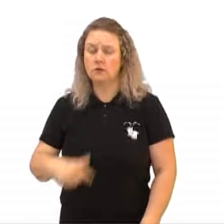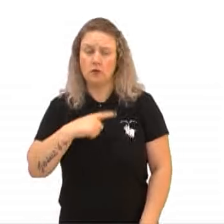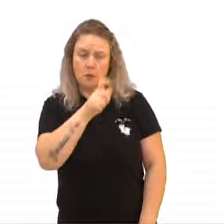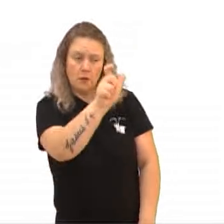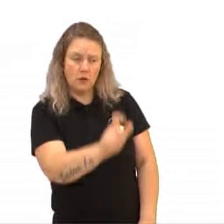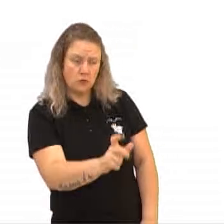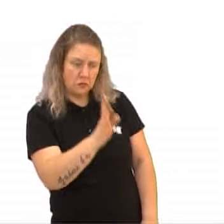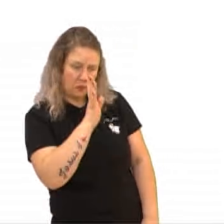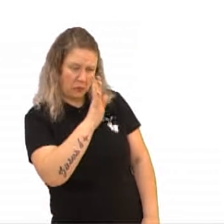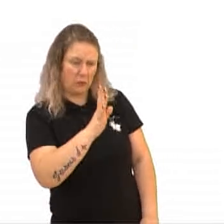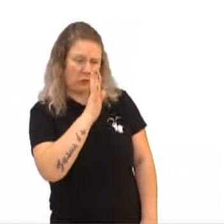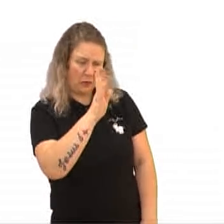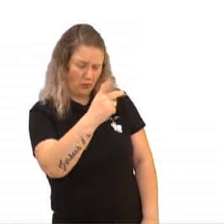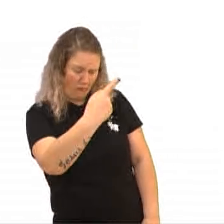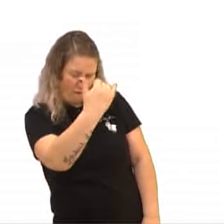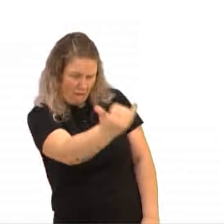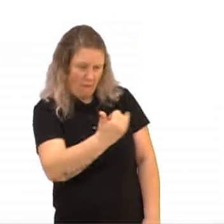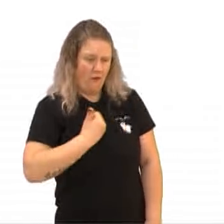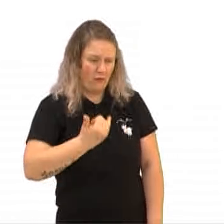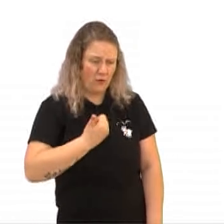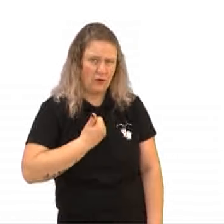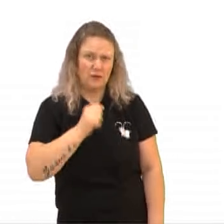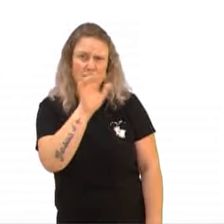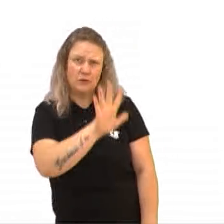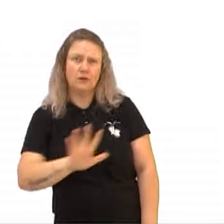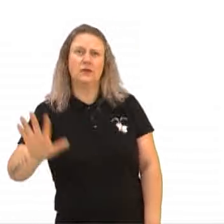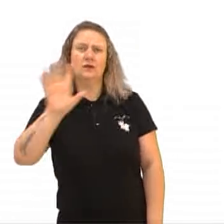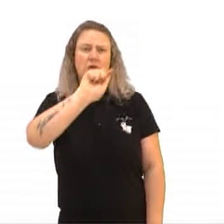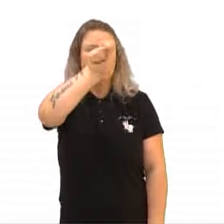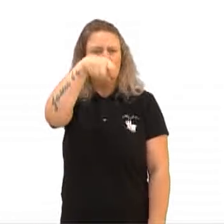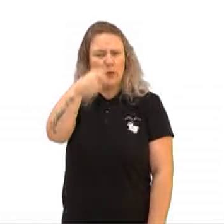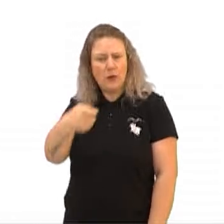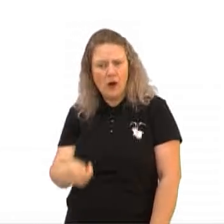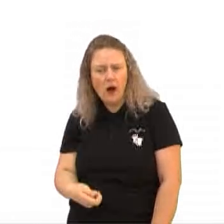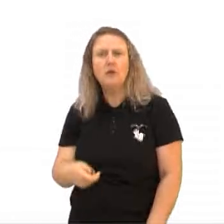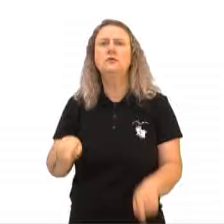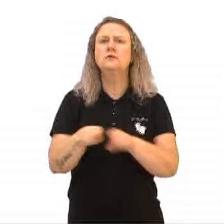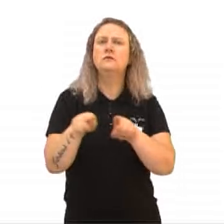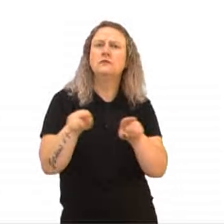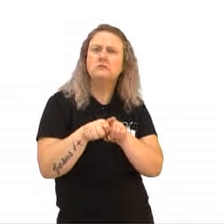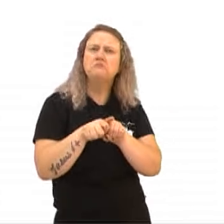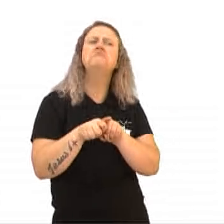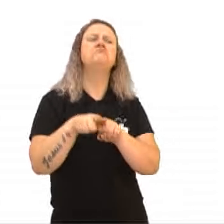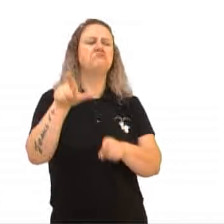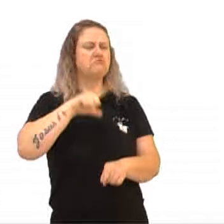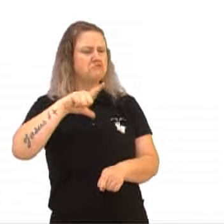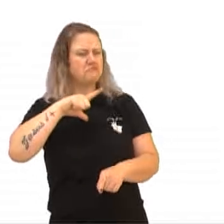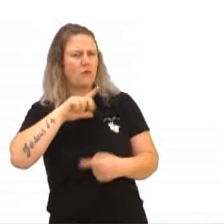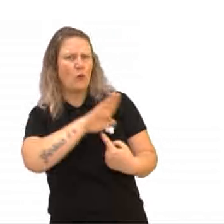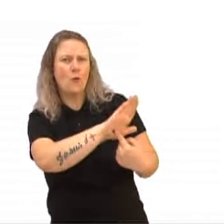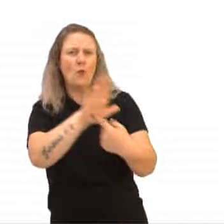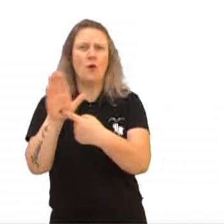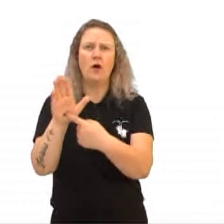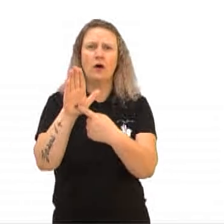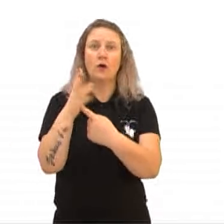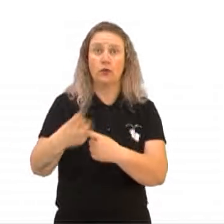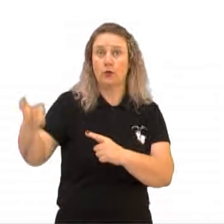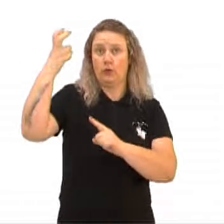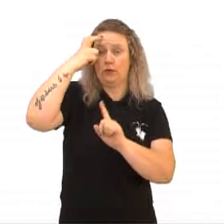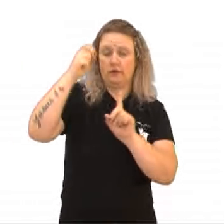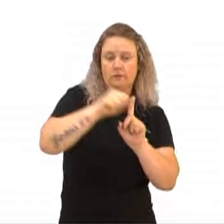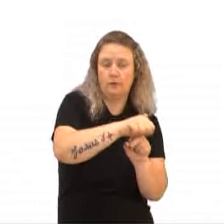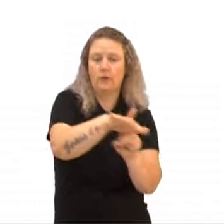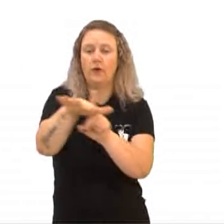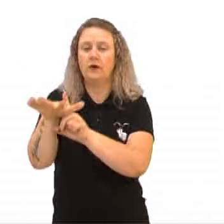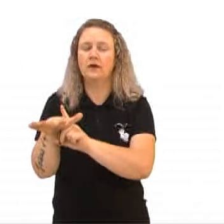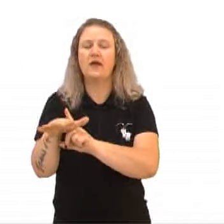que a minha gravura hoje está impregnada dos símbolos essenciais da cultura popular. Acho que ele está certo.